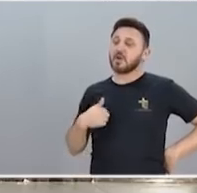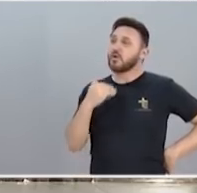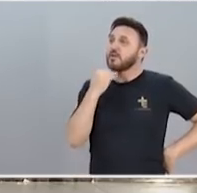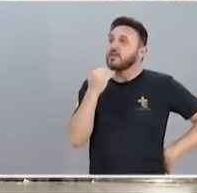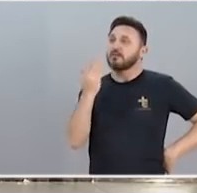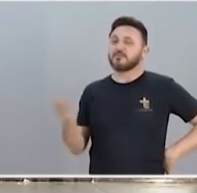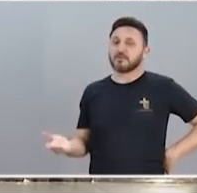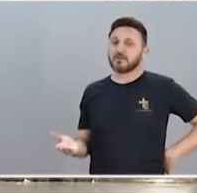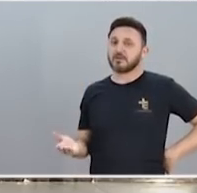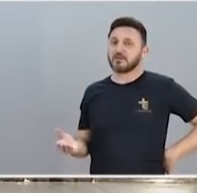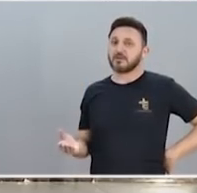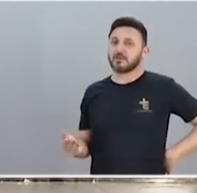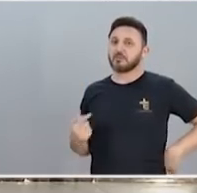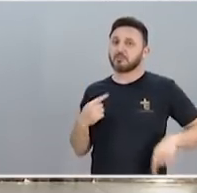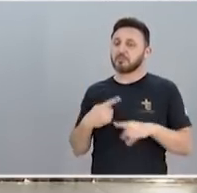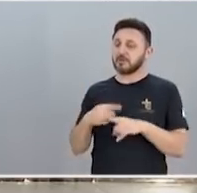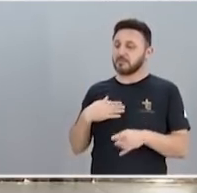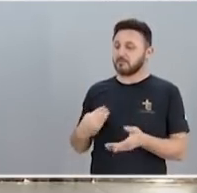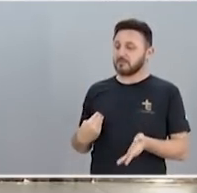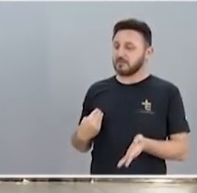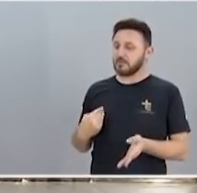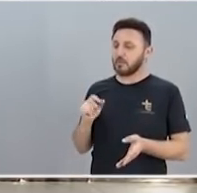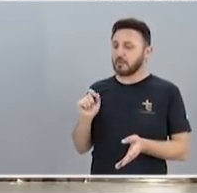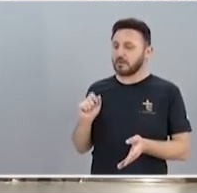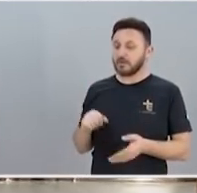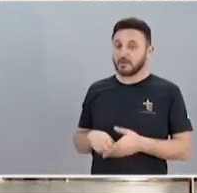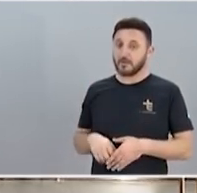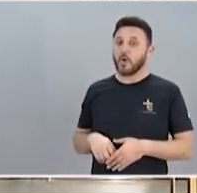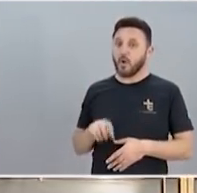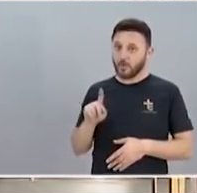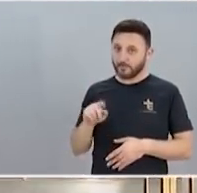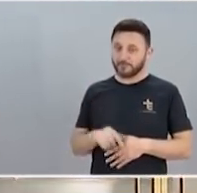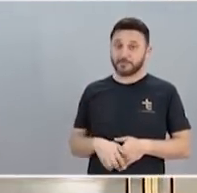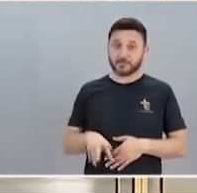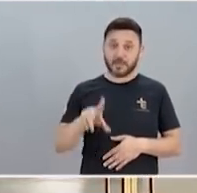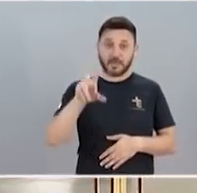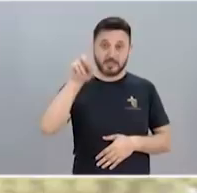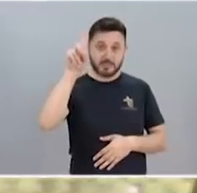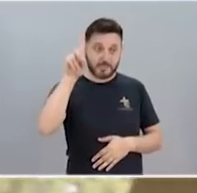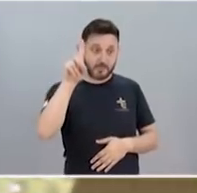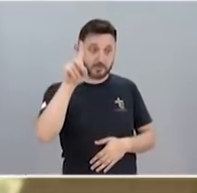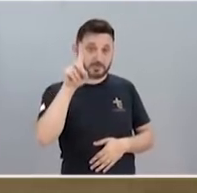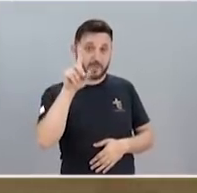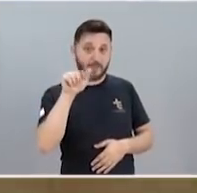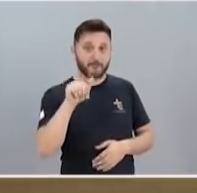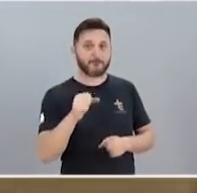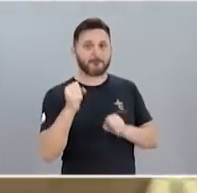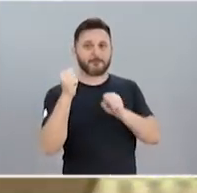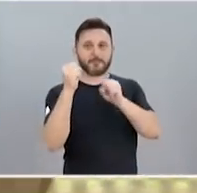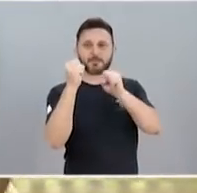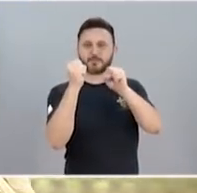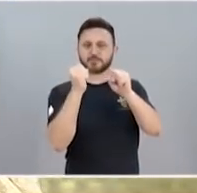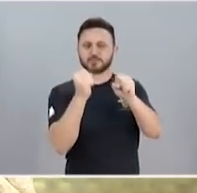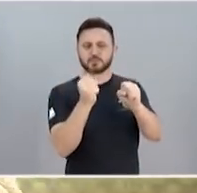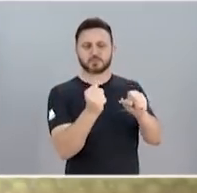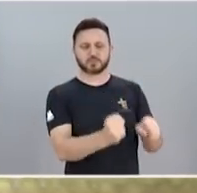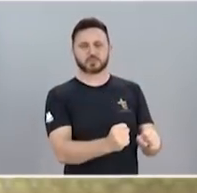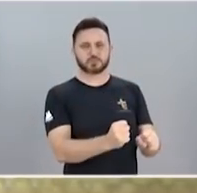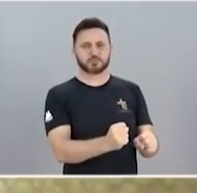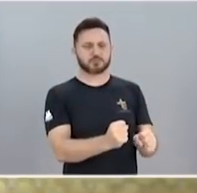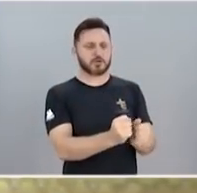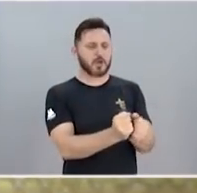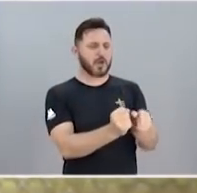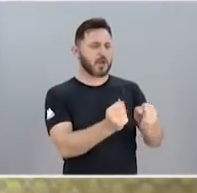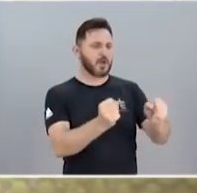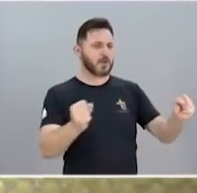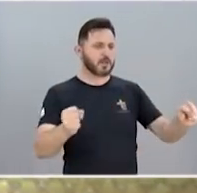Implica num Deus poderoso, onipotente, tão grande que nós